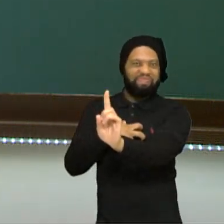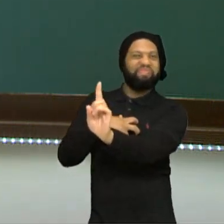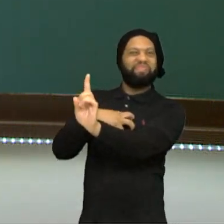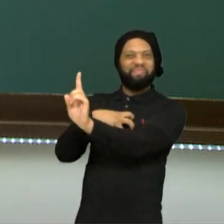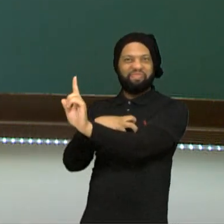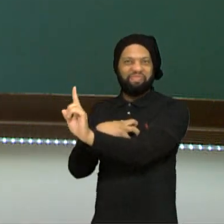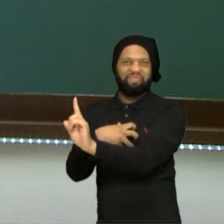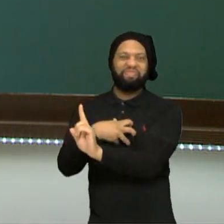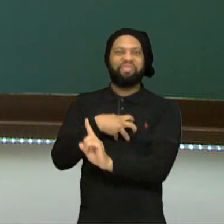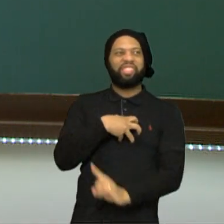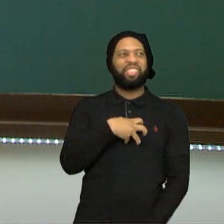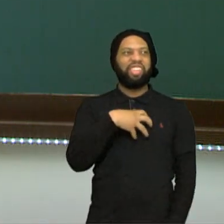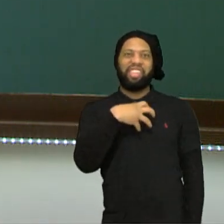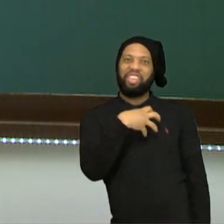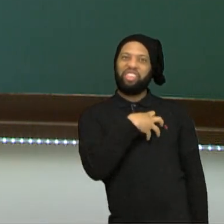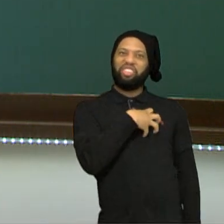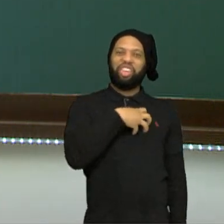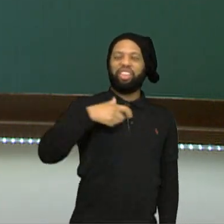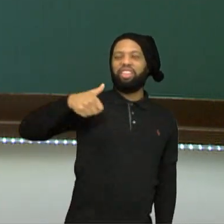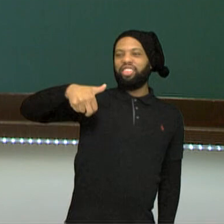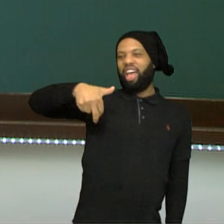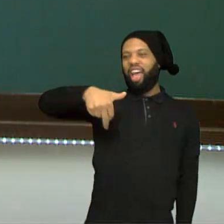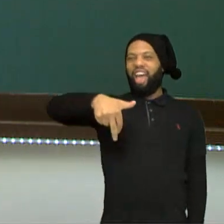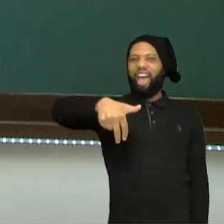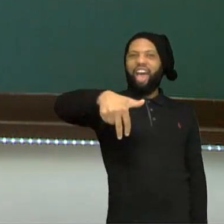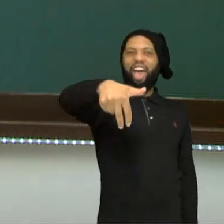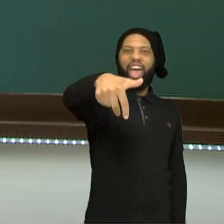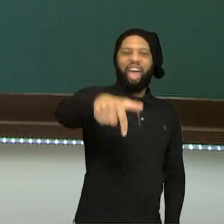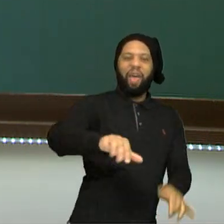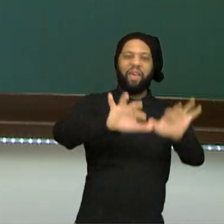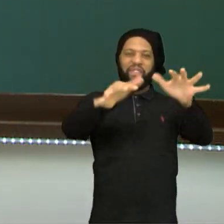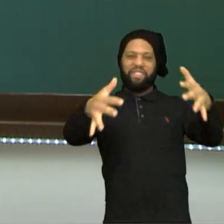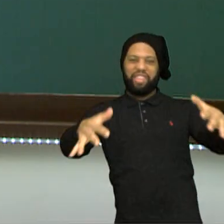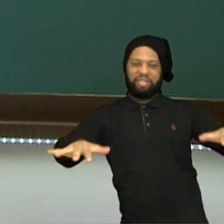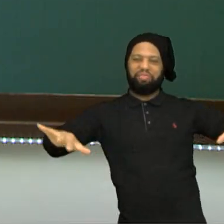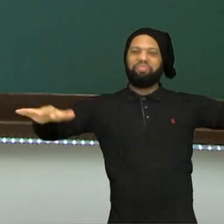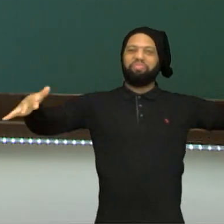passa, no doce balança, caminho do mar.